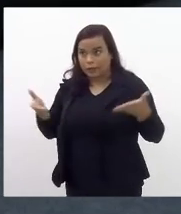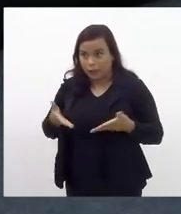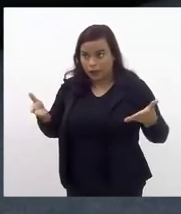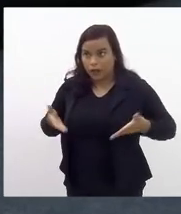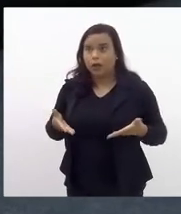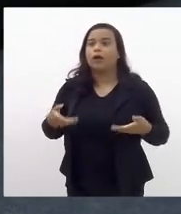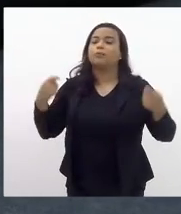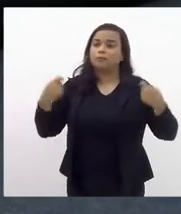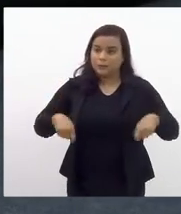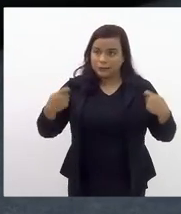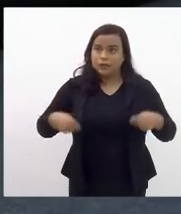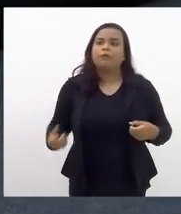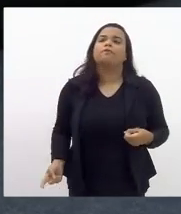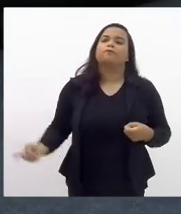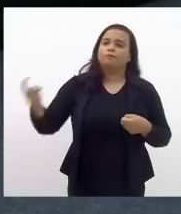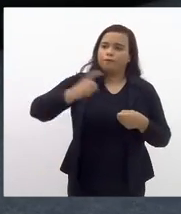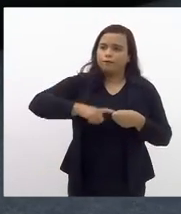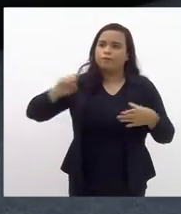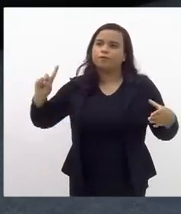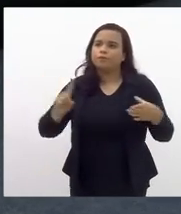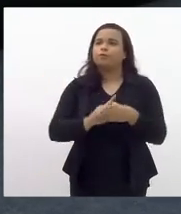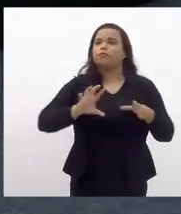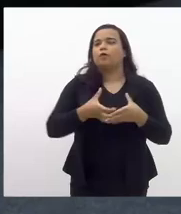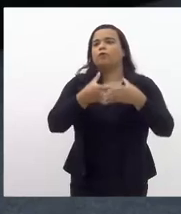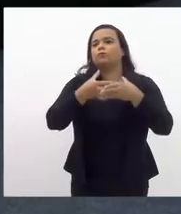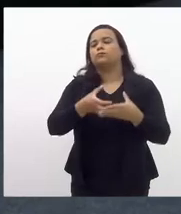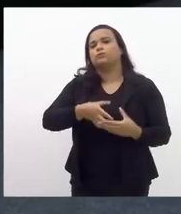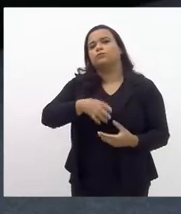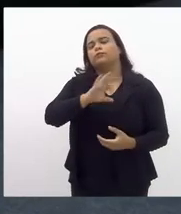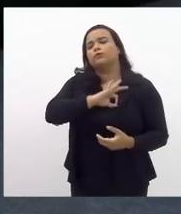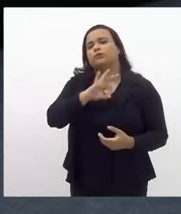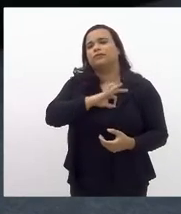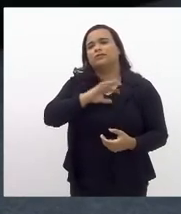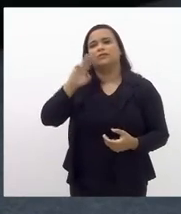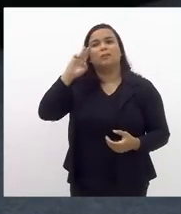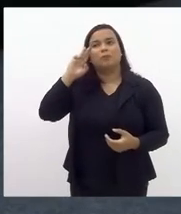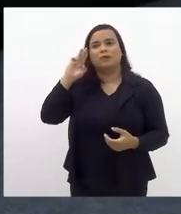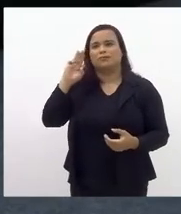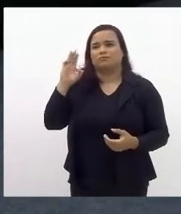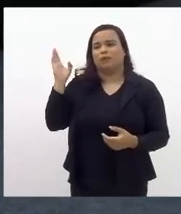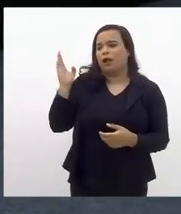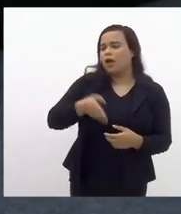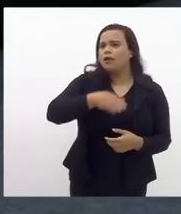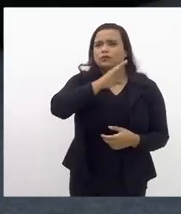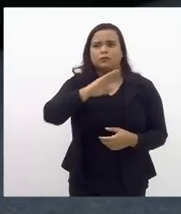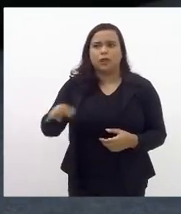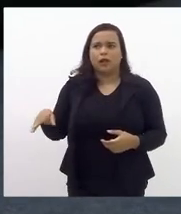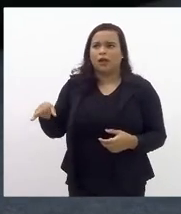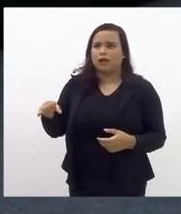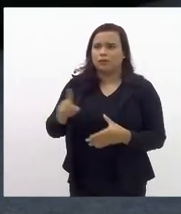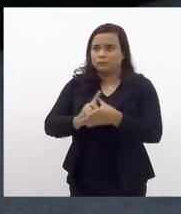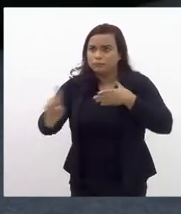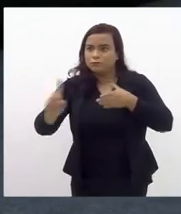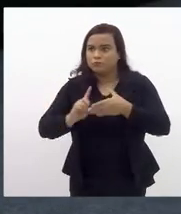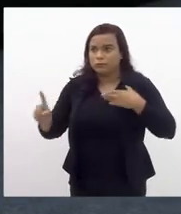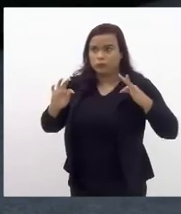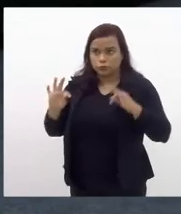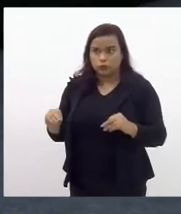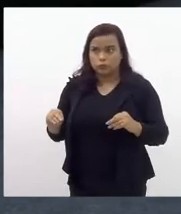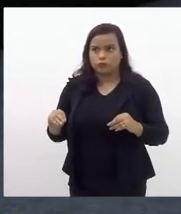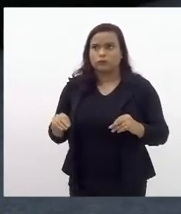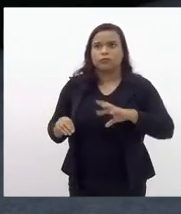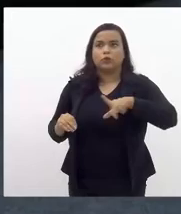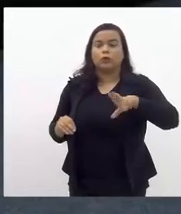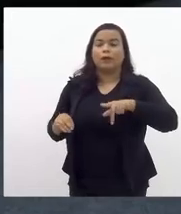eles teriam que voltar para a Polícia Militar. Teria que ser anulado todas essas exclusões. Eu não estou falando aqui todos